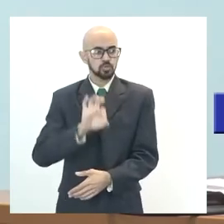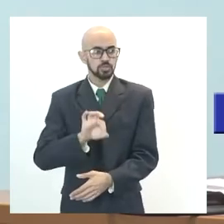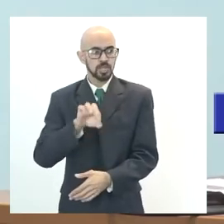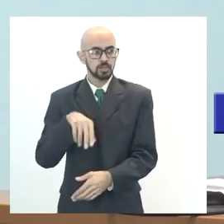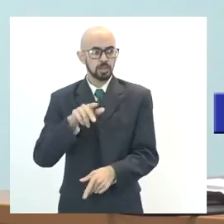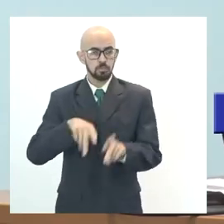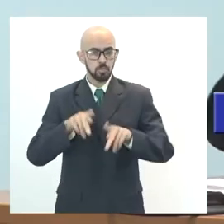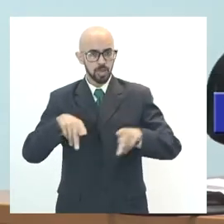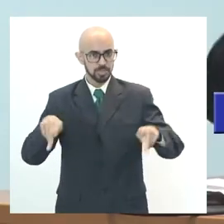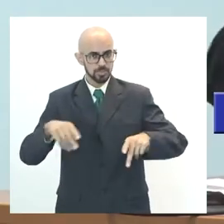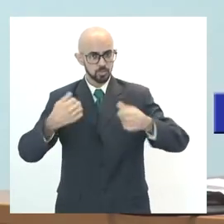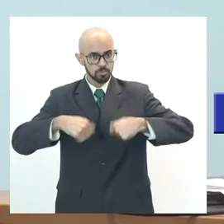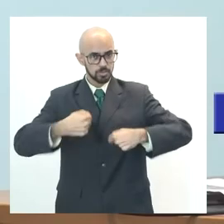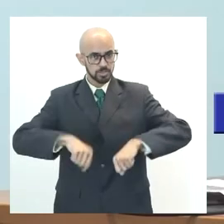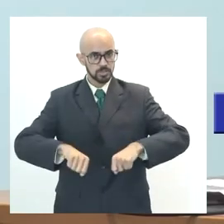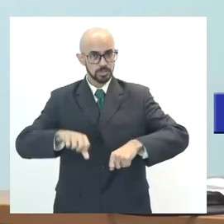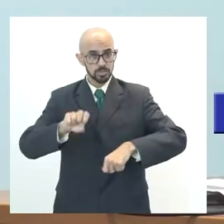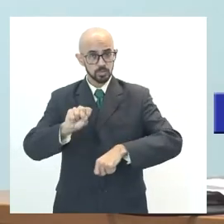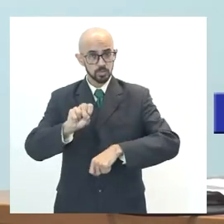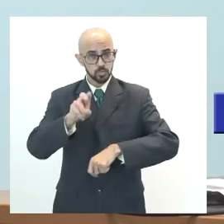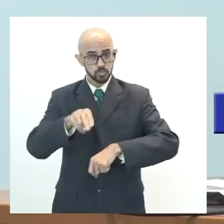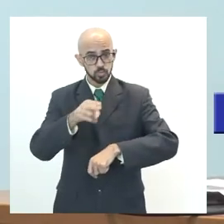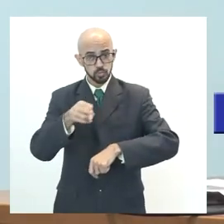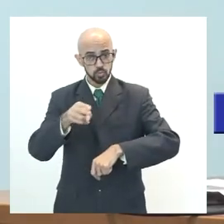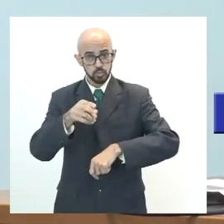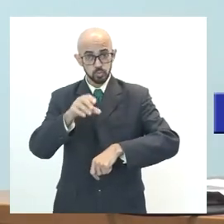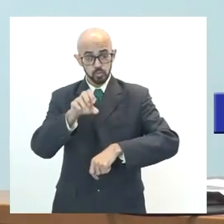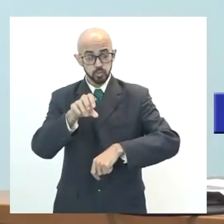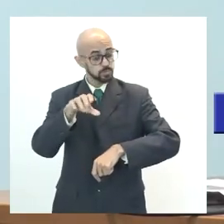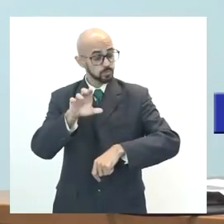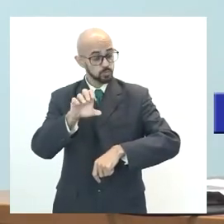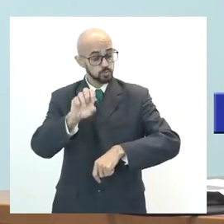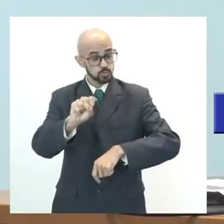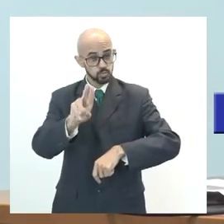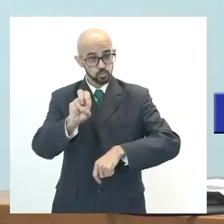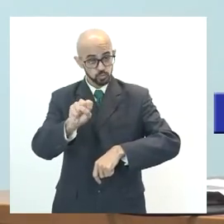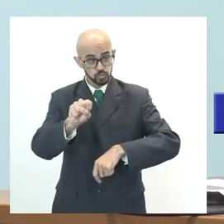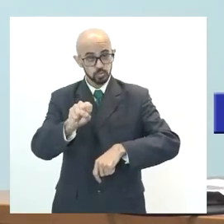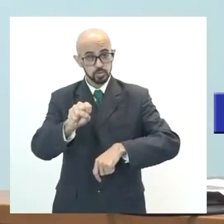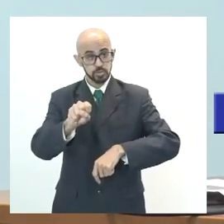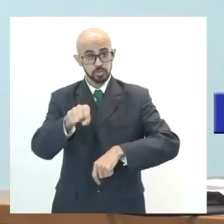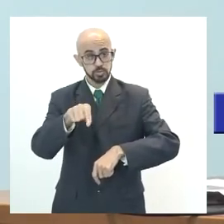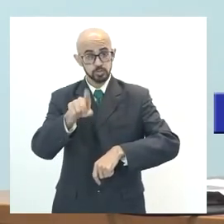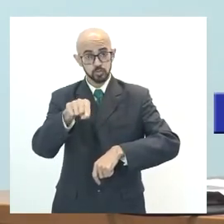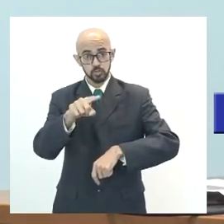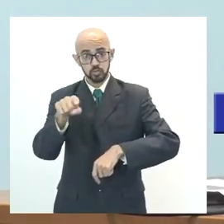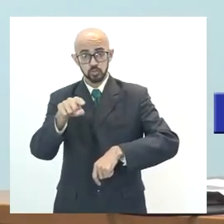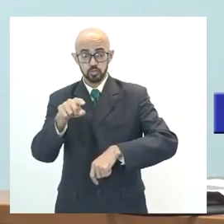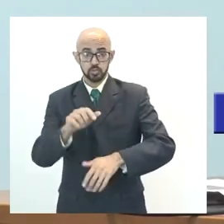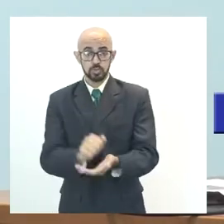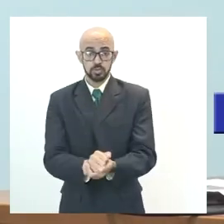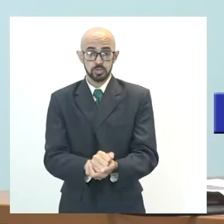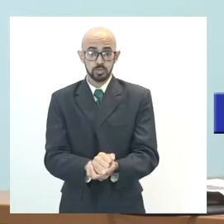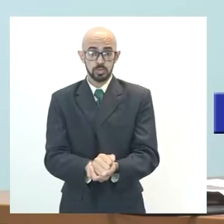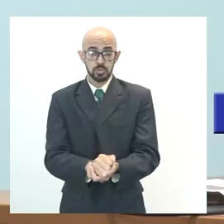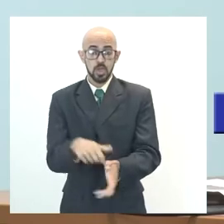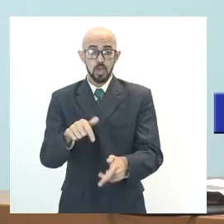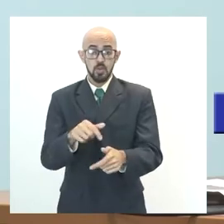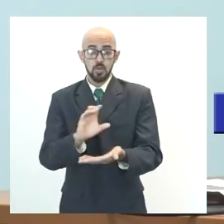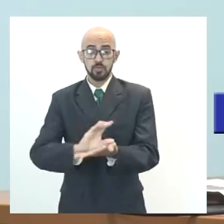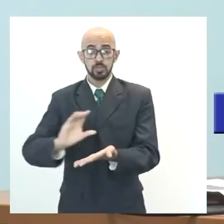que depende exclusivamente do SUS sabe quanto é que é o investimento per capita para a saúde r$